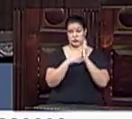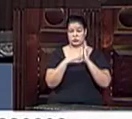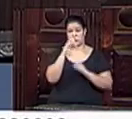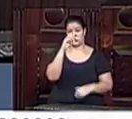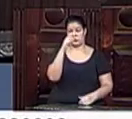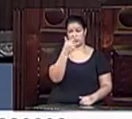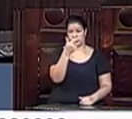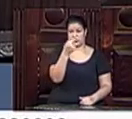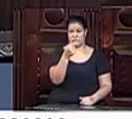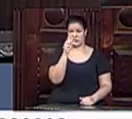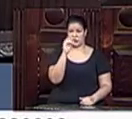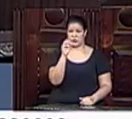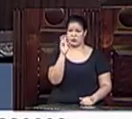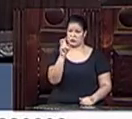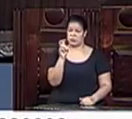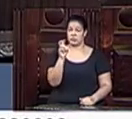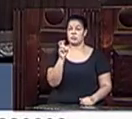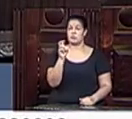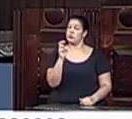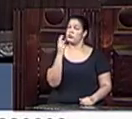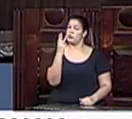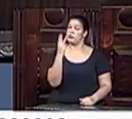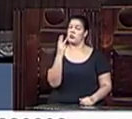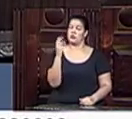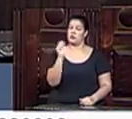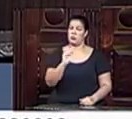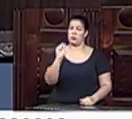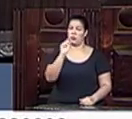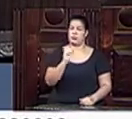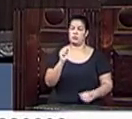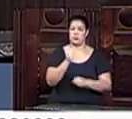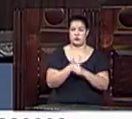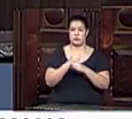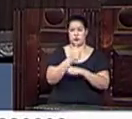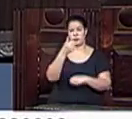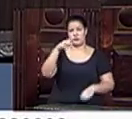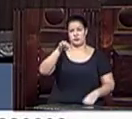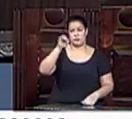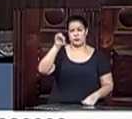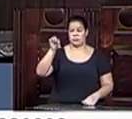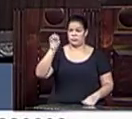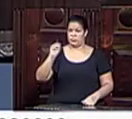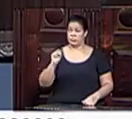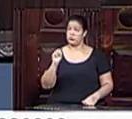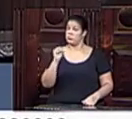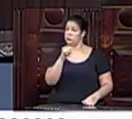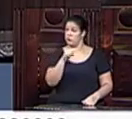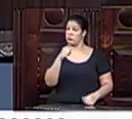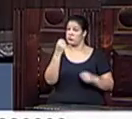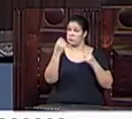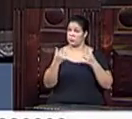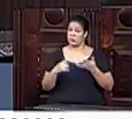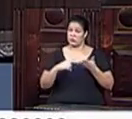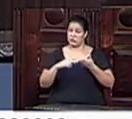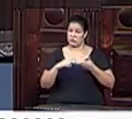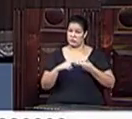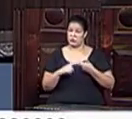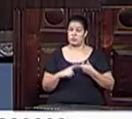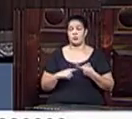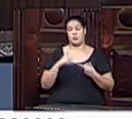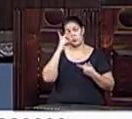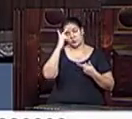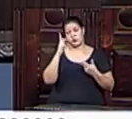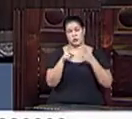2705, de 3 de agosto de 98, que define critérios para cálculo